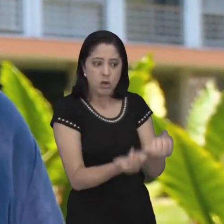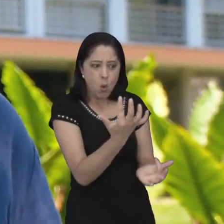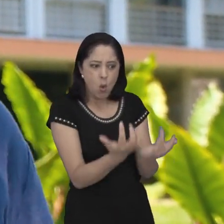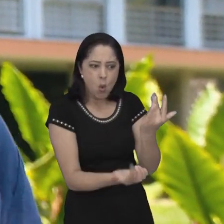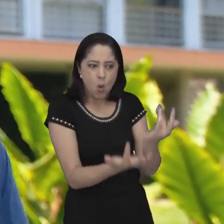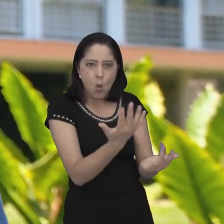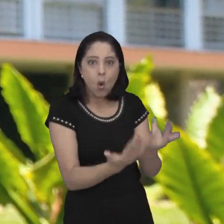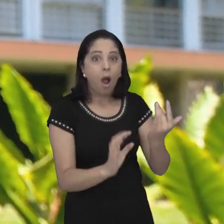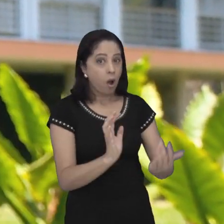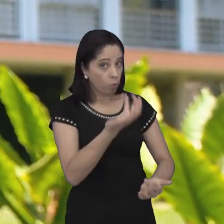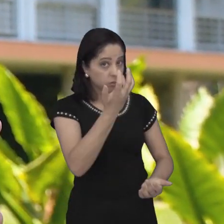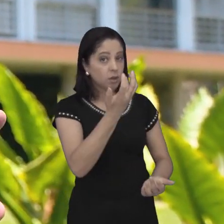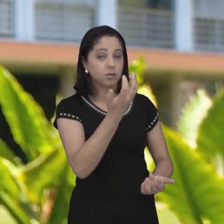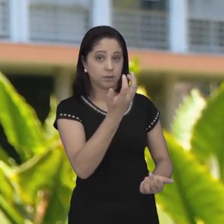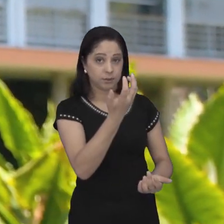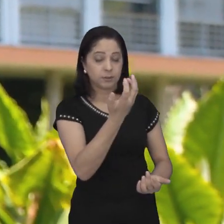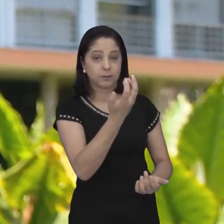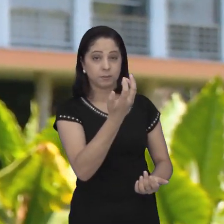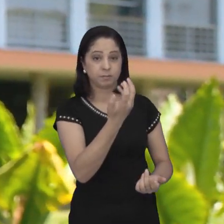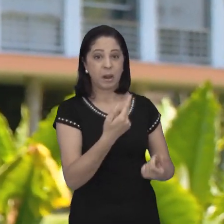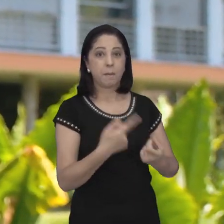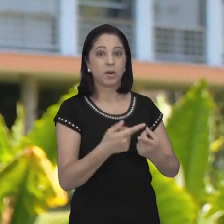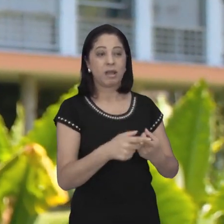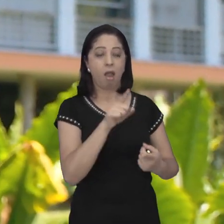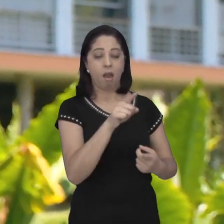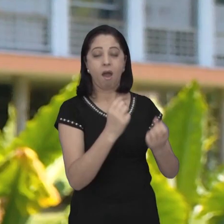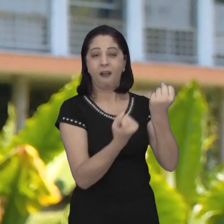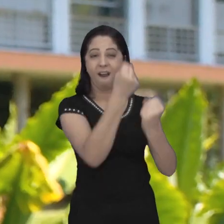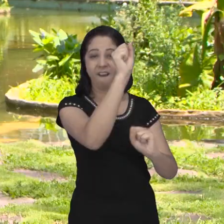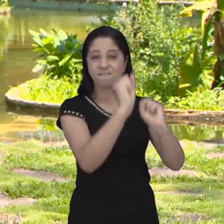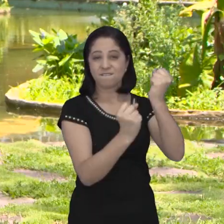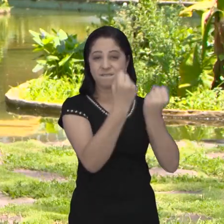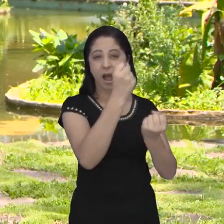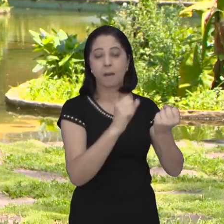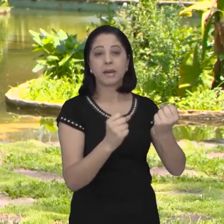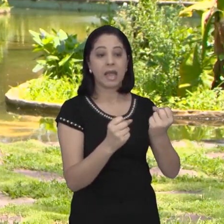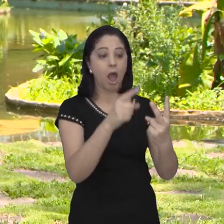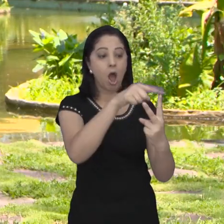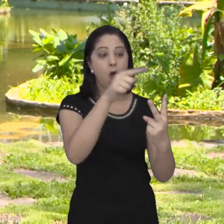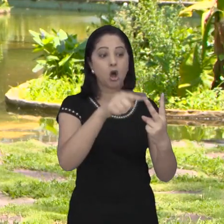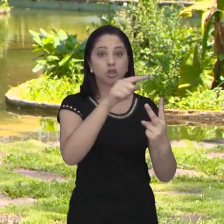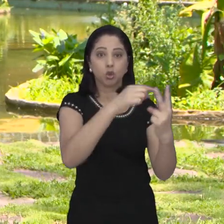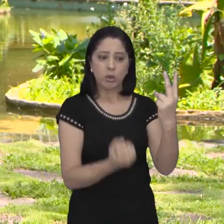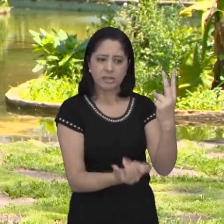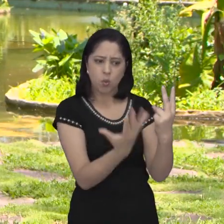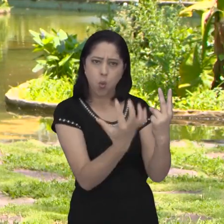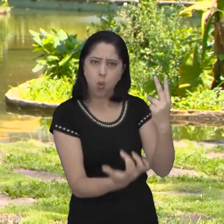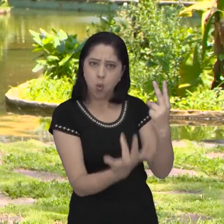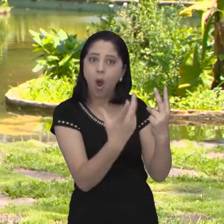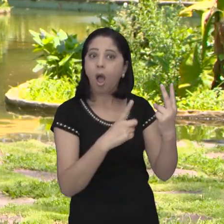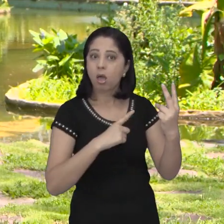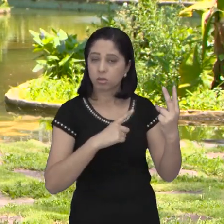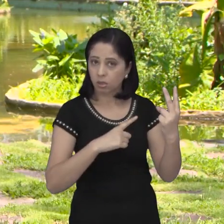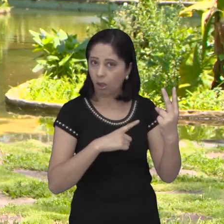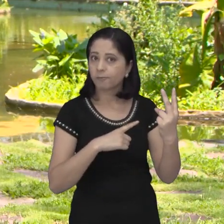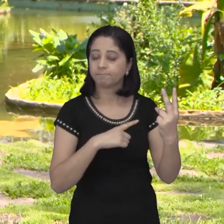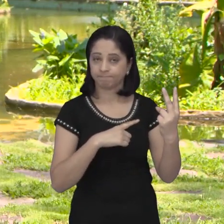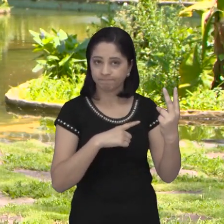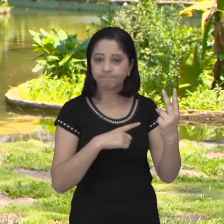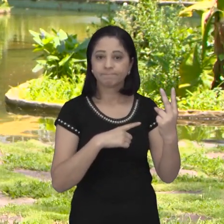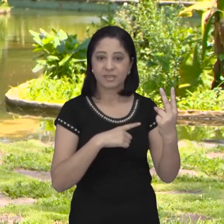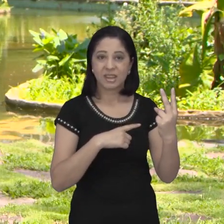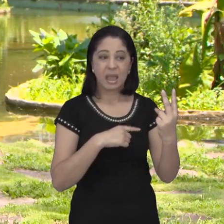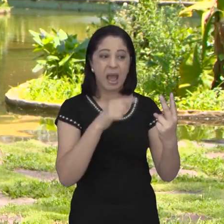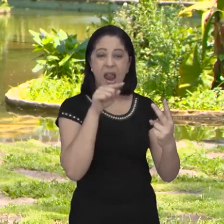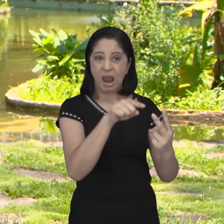um hall. E meu pai dizia, isso é educativo. Quem usa o banheiro tem que deixar pronto para aquele que vem.